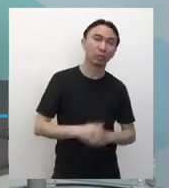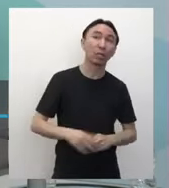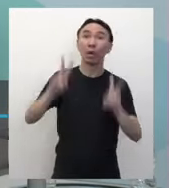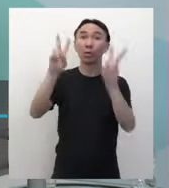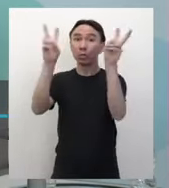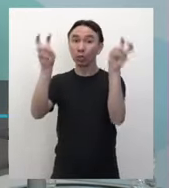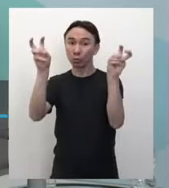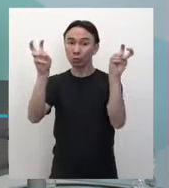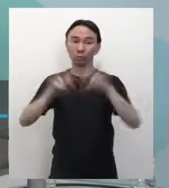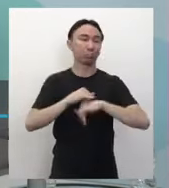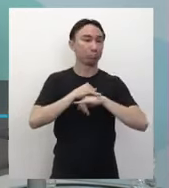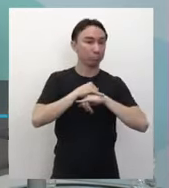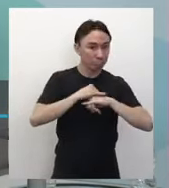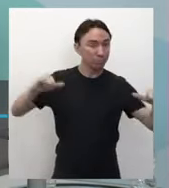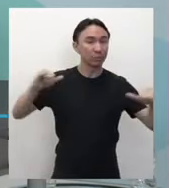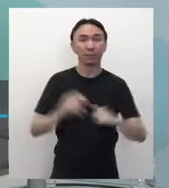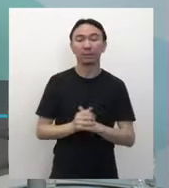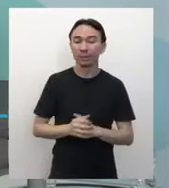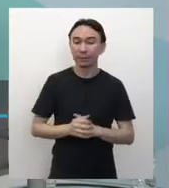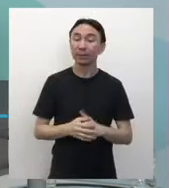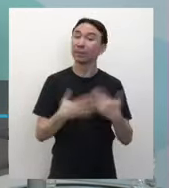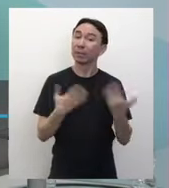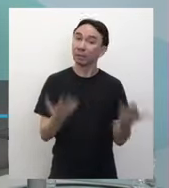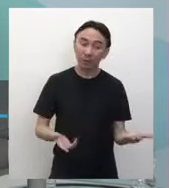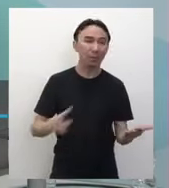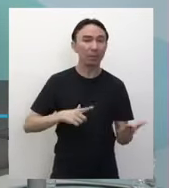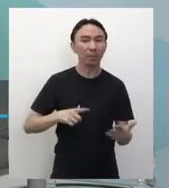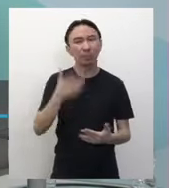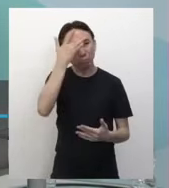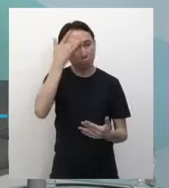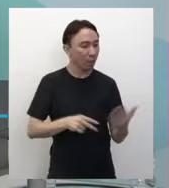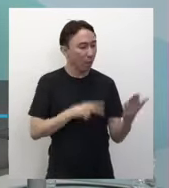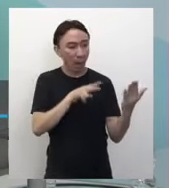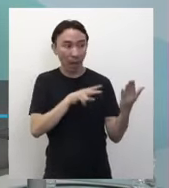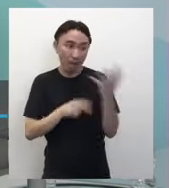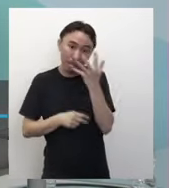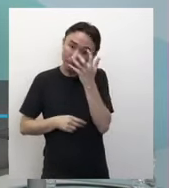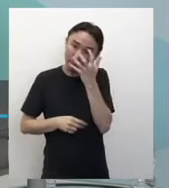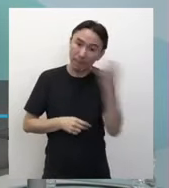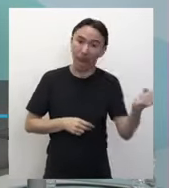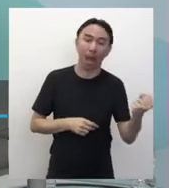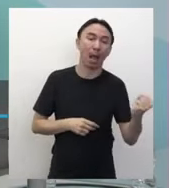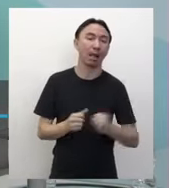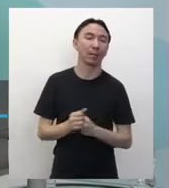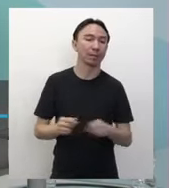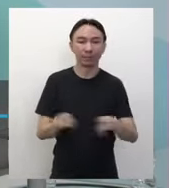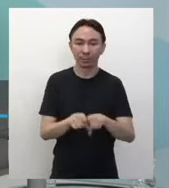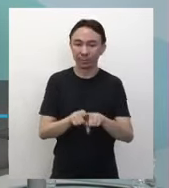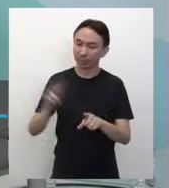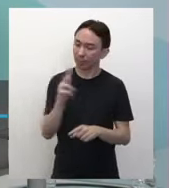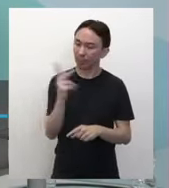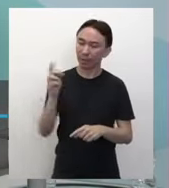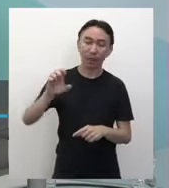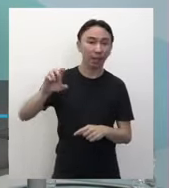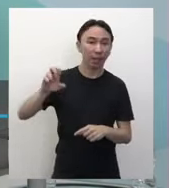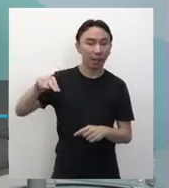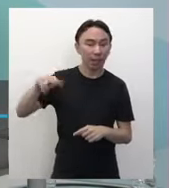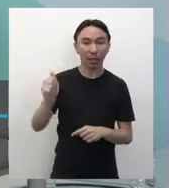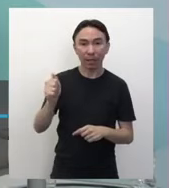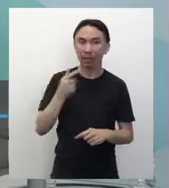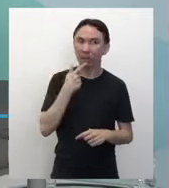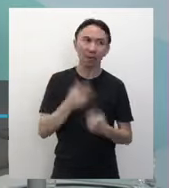que pronuncia. Para chamar a atenção do leitor, a Pro Helena. Alguma coisa importante aconteceu e a notícia do